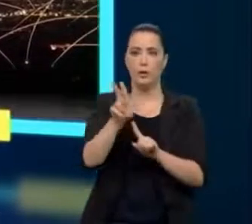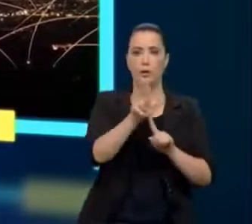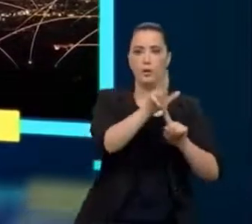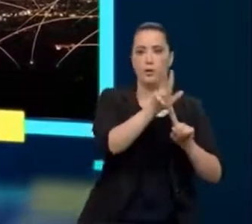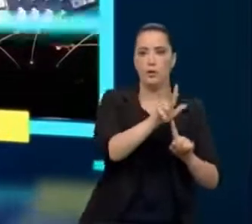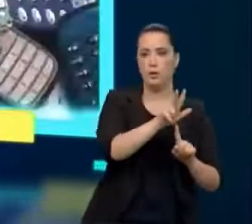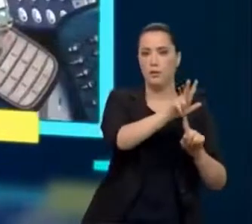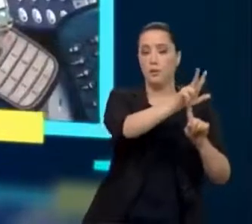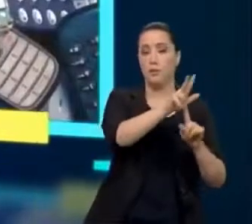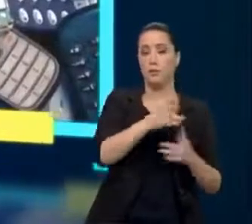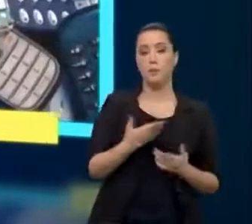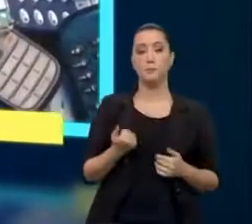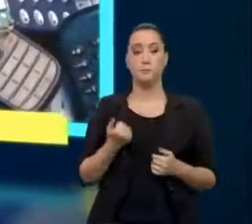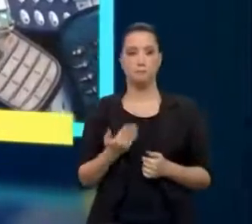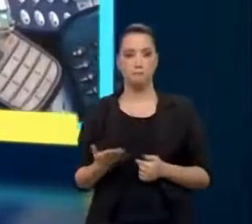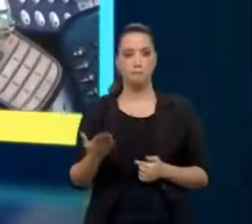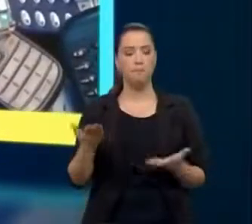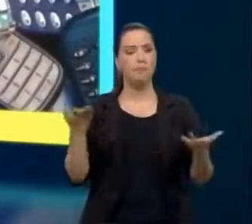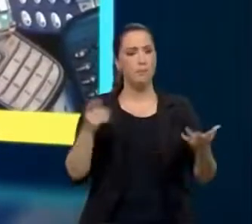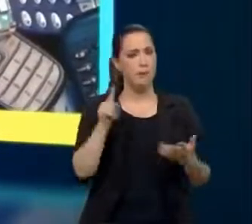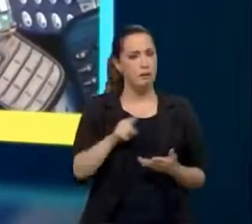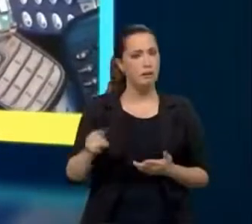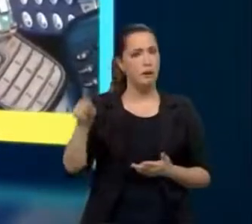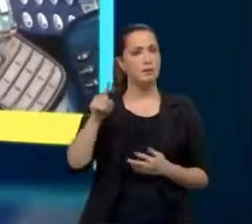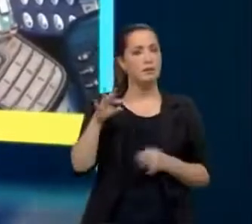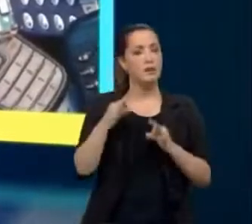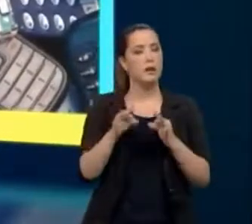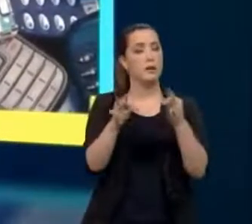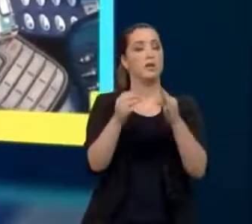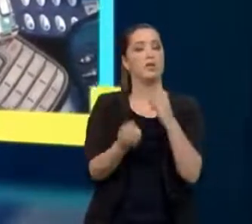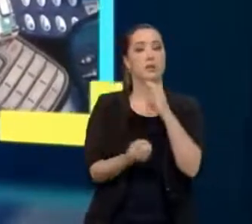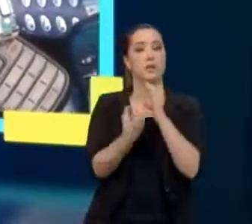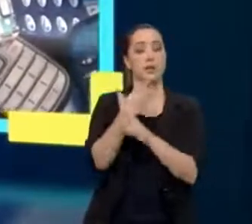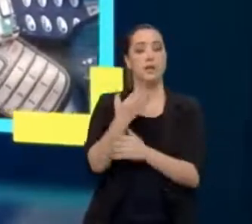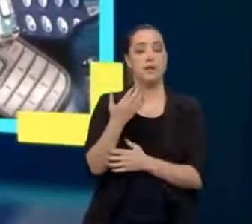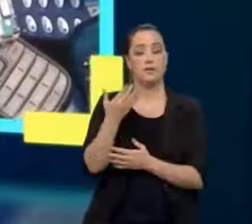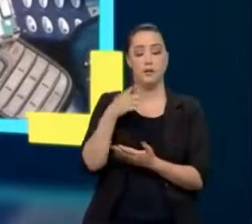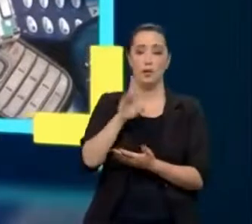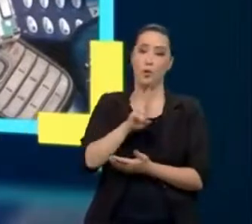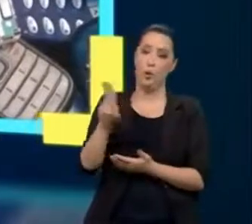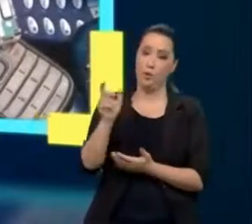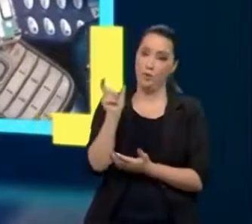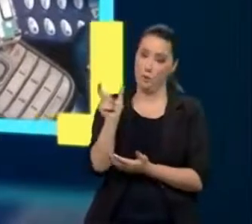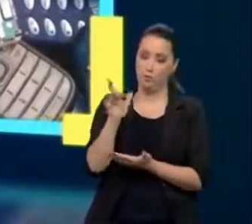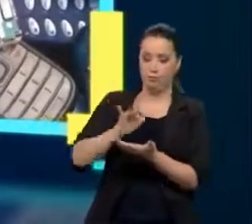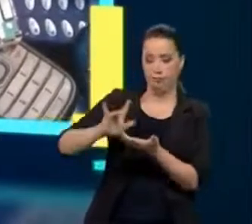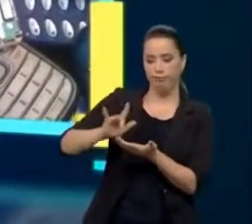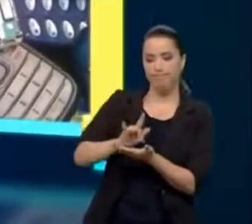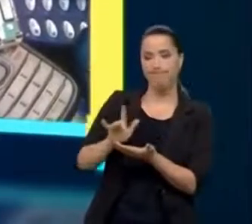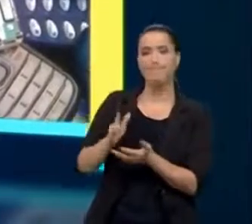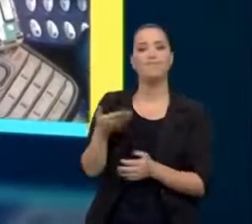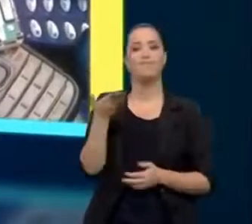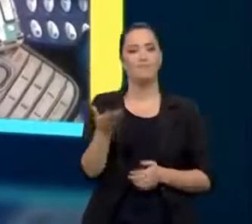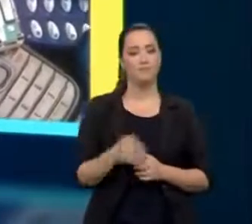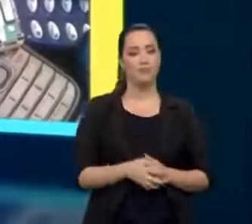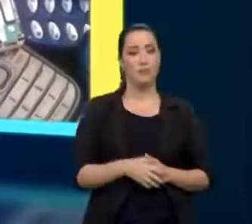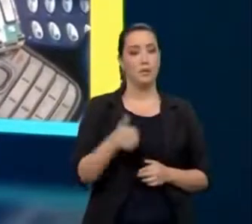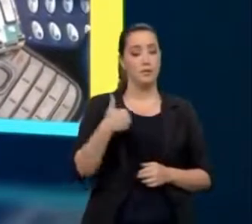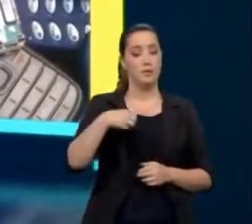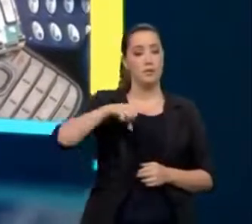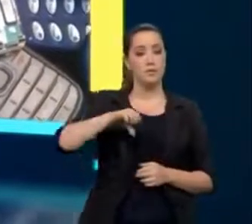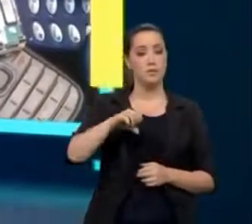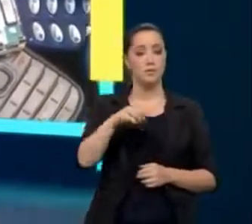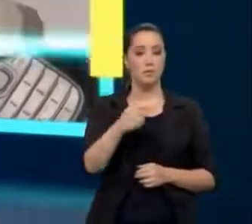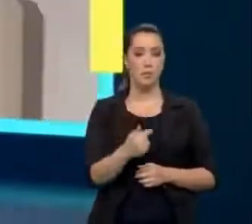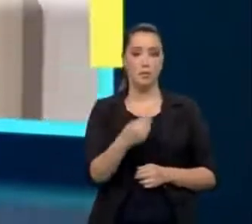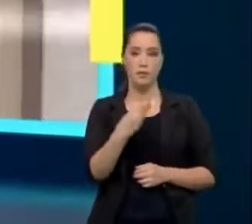de células. Dessa tecnologia surge o nome celular. Em 1973,